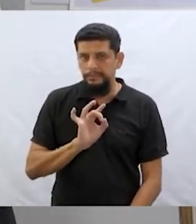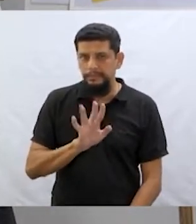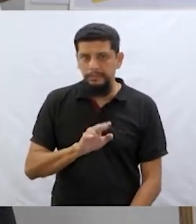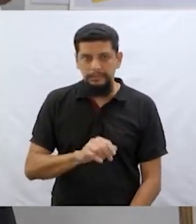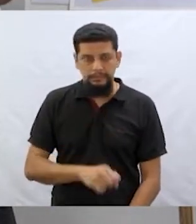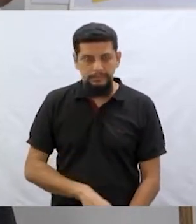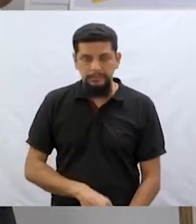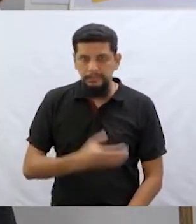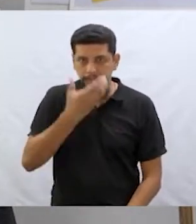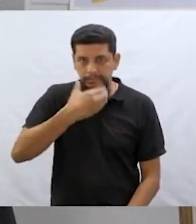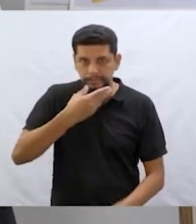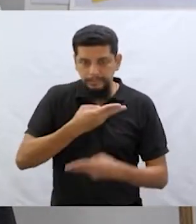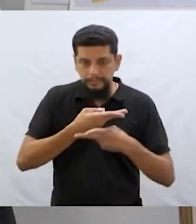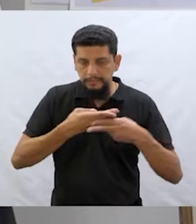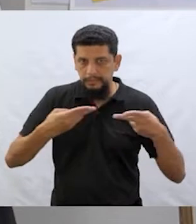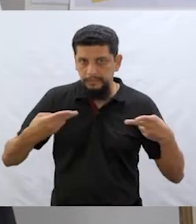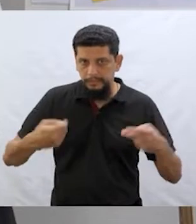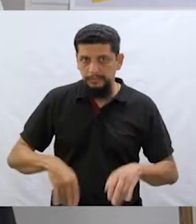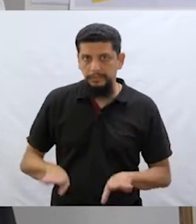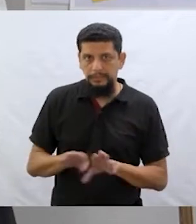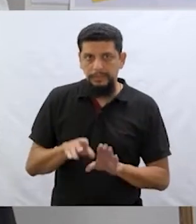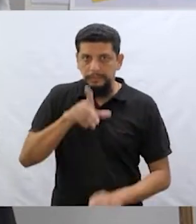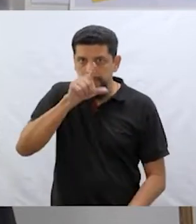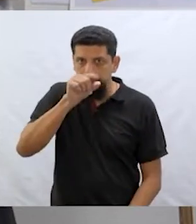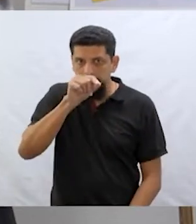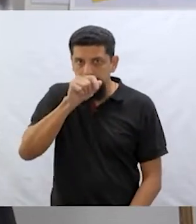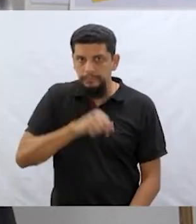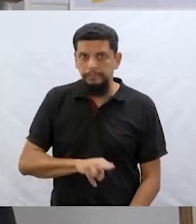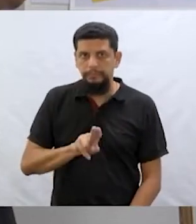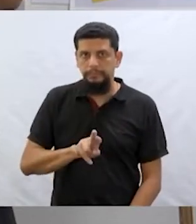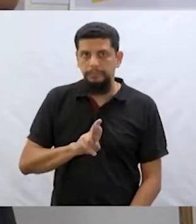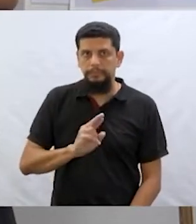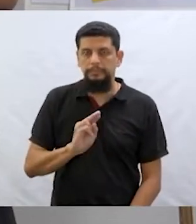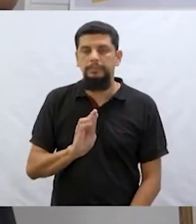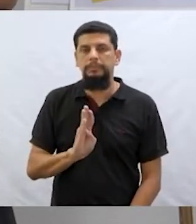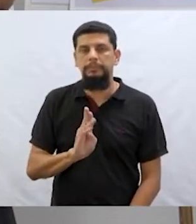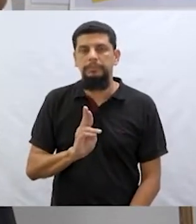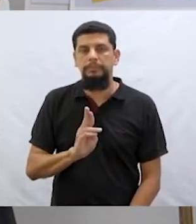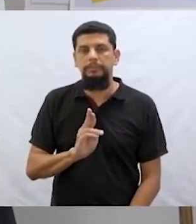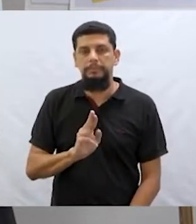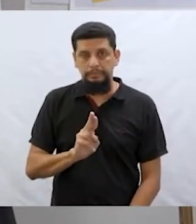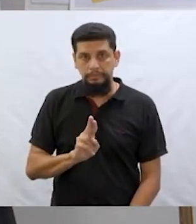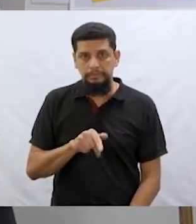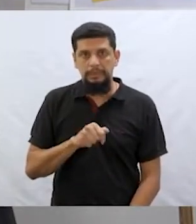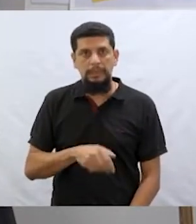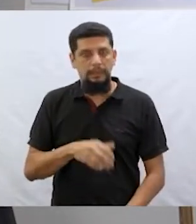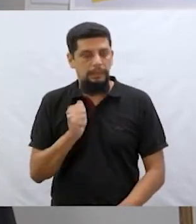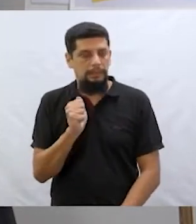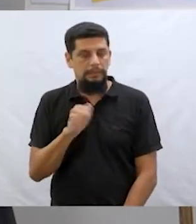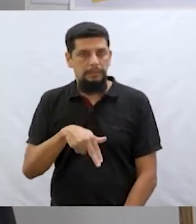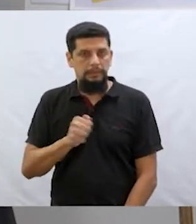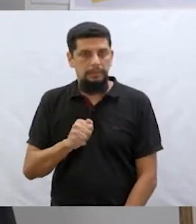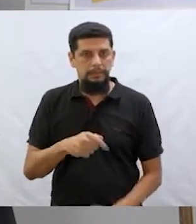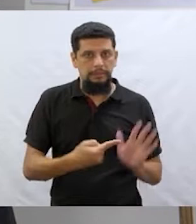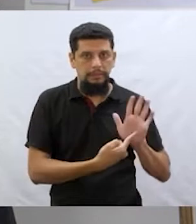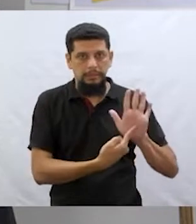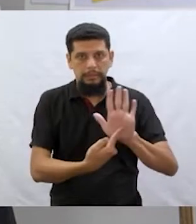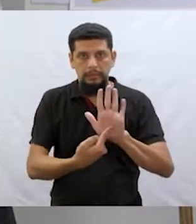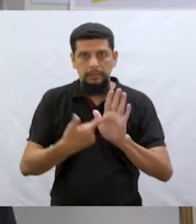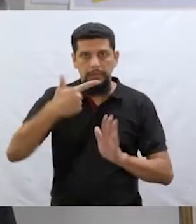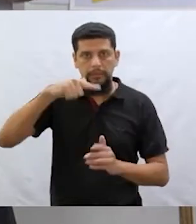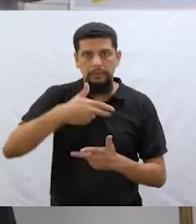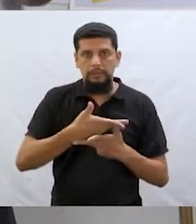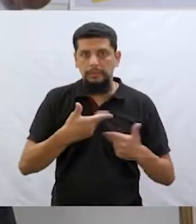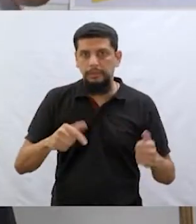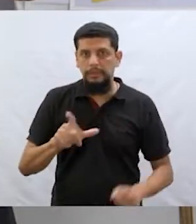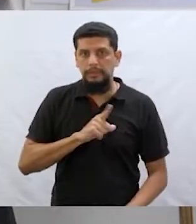apenas daquela fruta gostosa da uva e daquele pássaro chamado urubu? Não, a Ana está mostrando para a gente